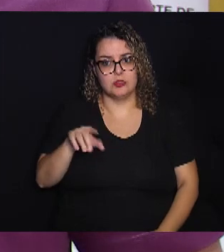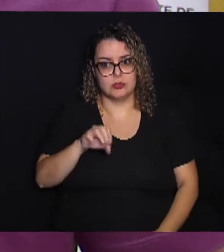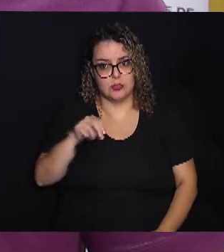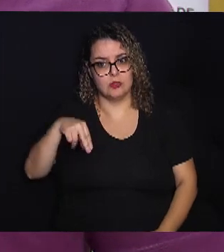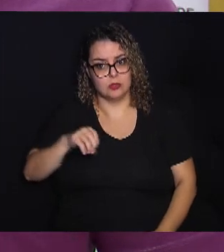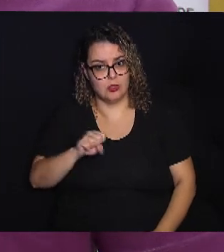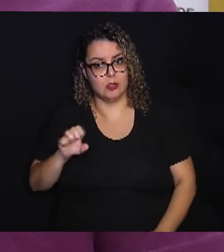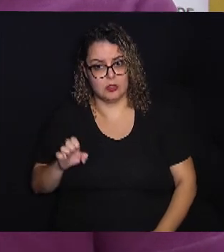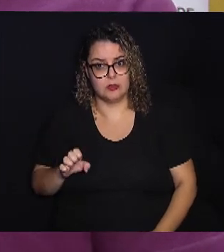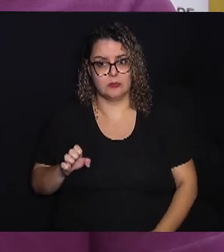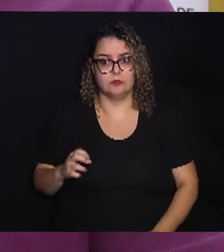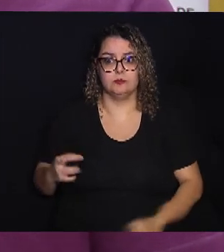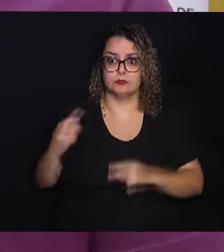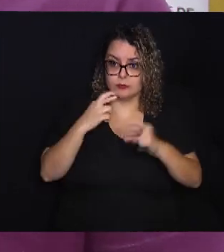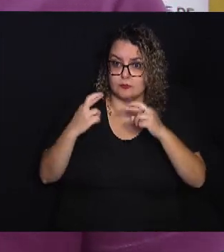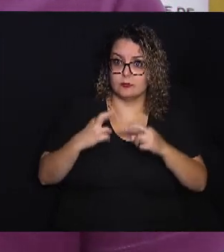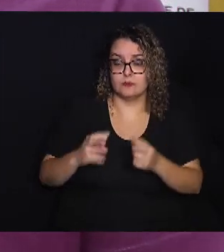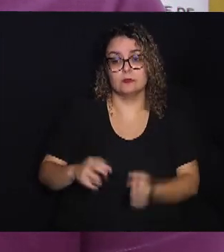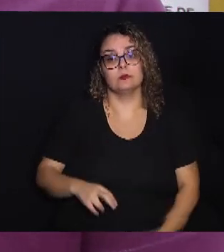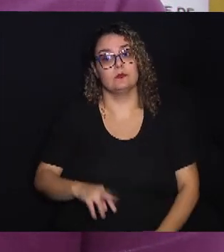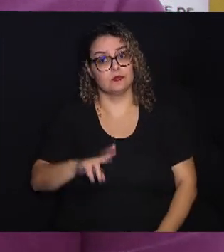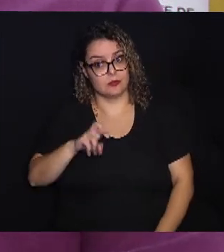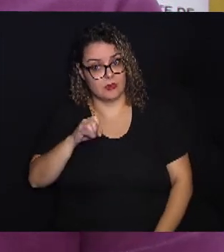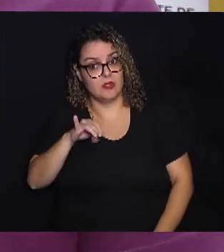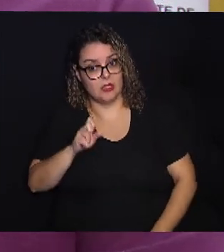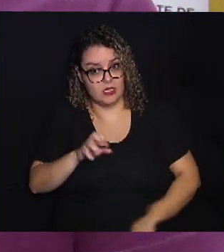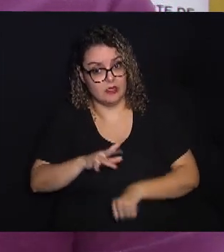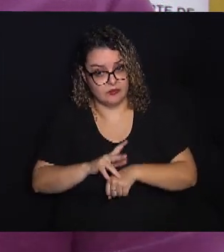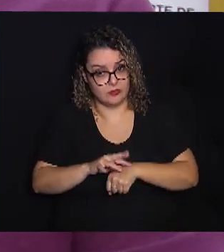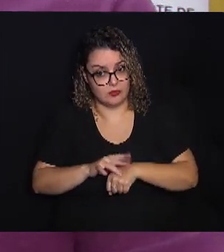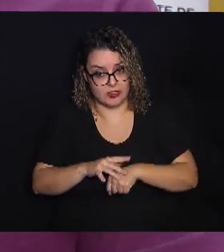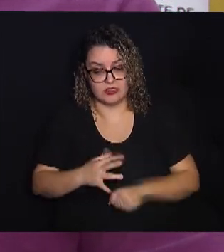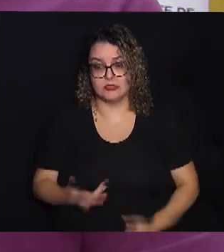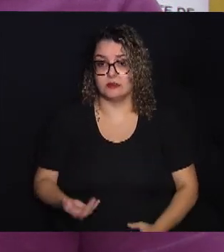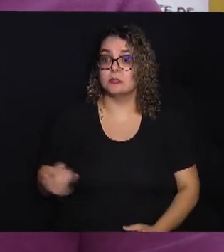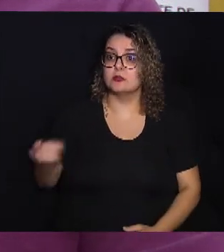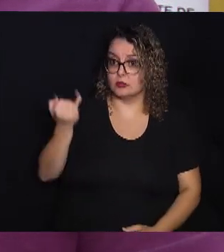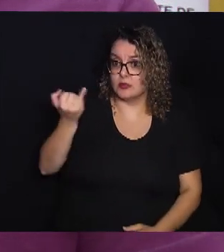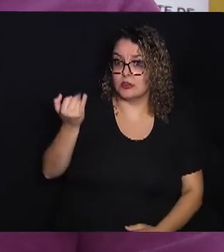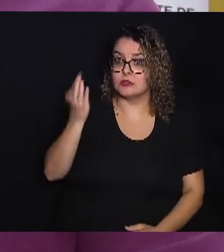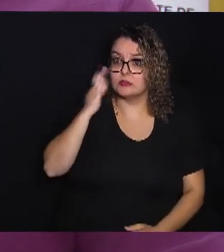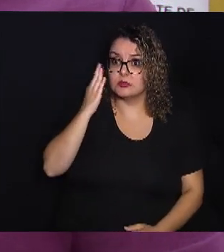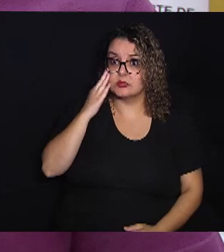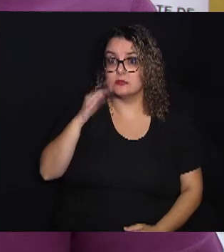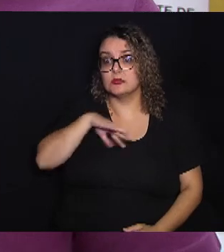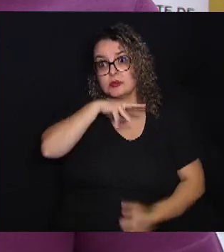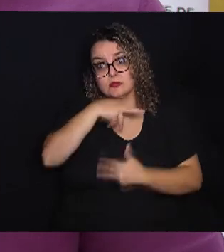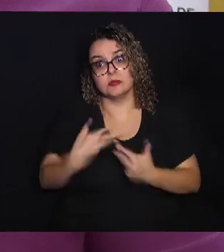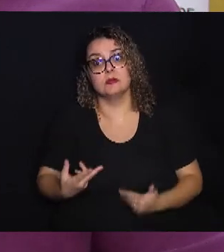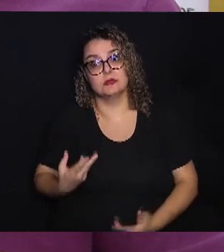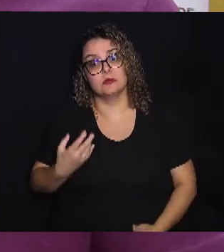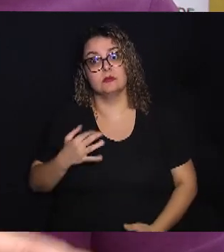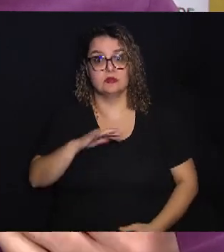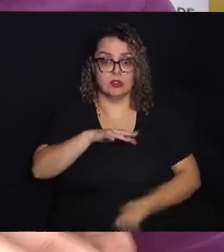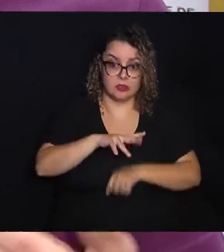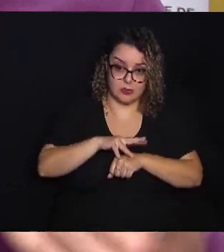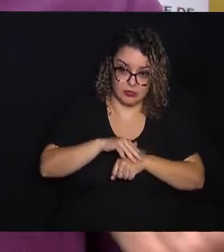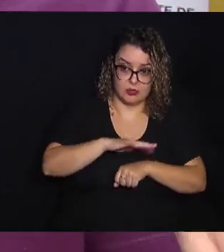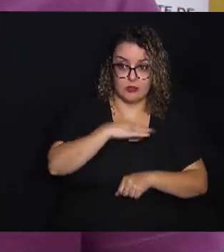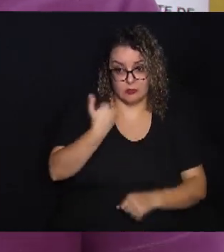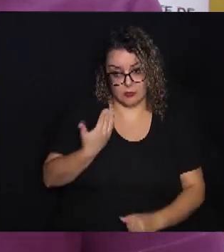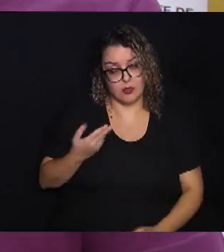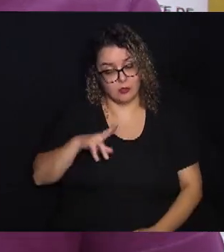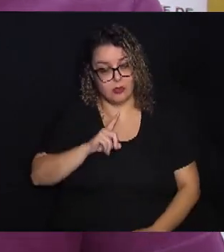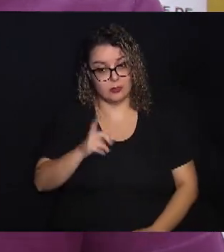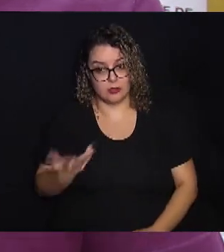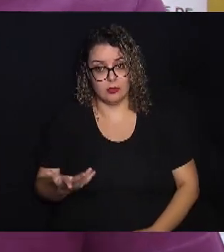zoonose, que é importante a gente investigar, se pela questão da vigilância da raiva, né, o diagnóstico é importante para pelo menos a gente saber